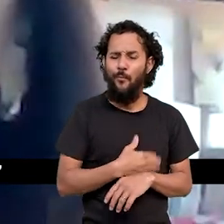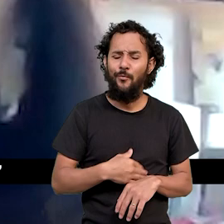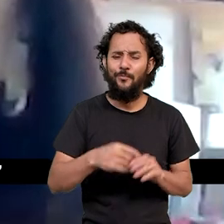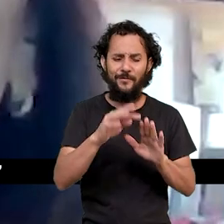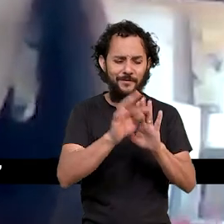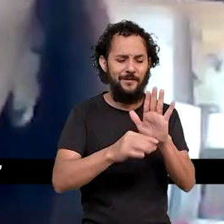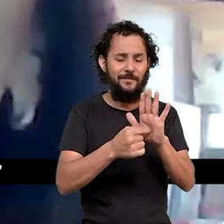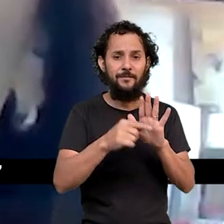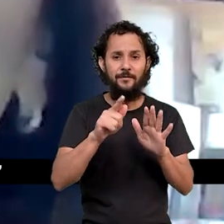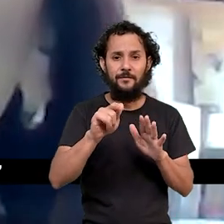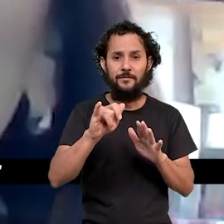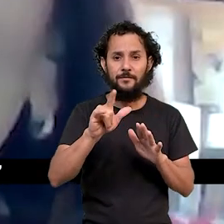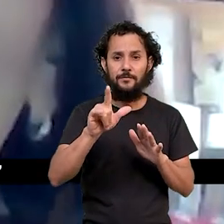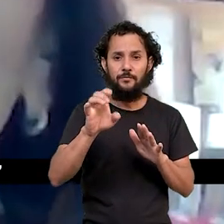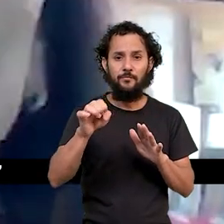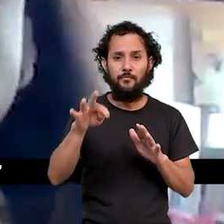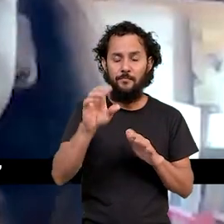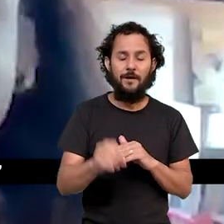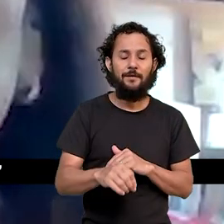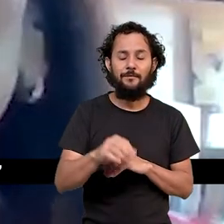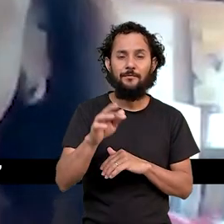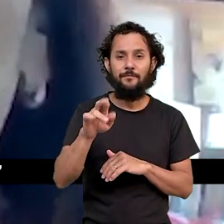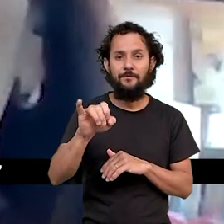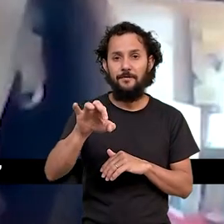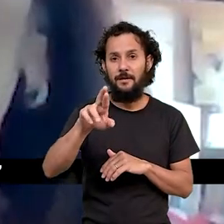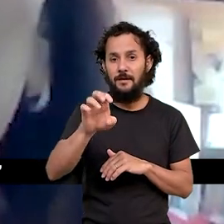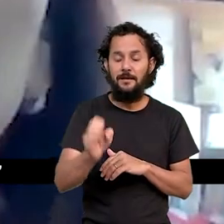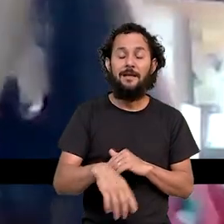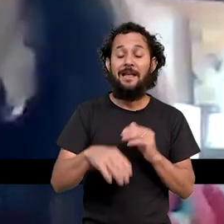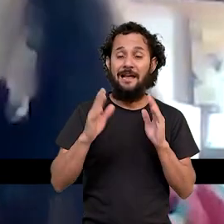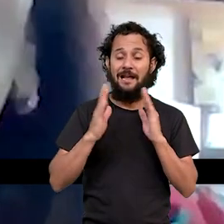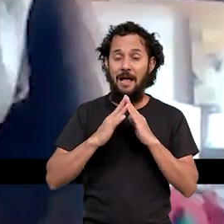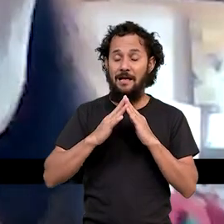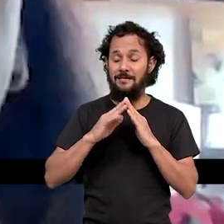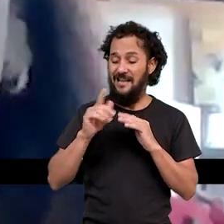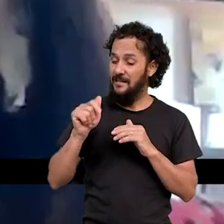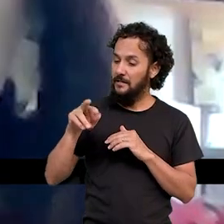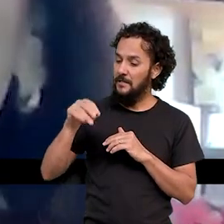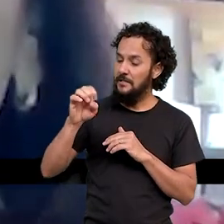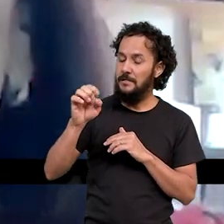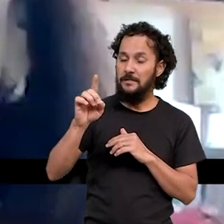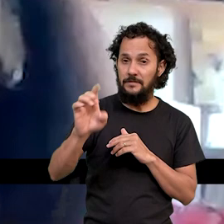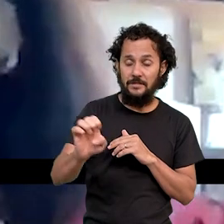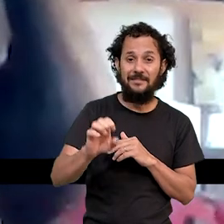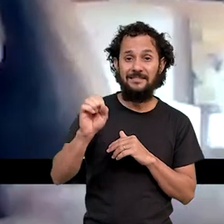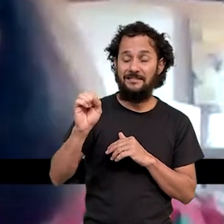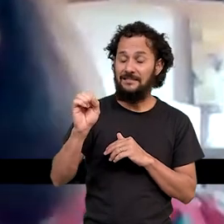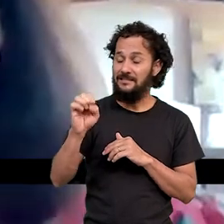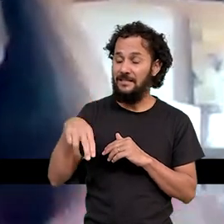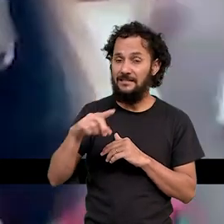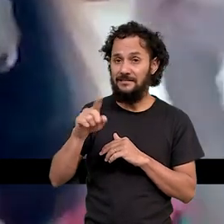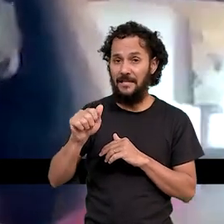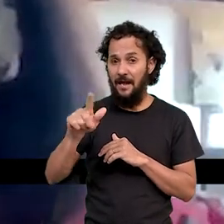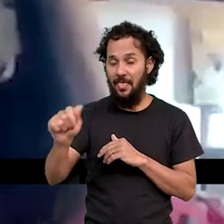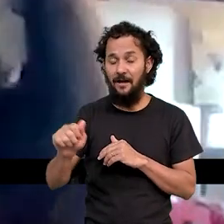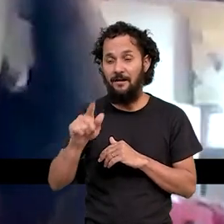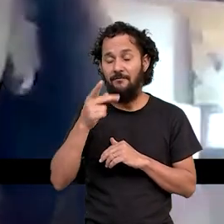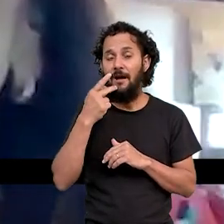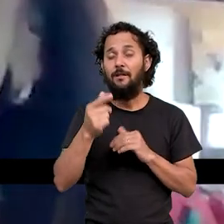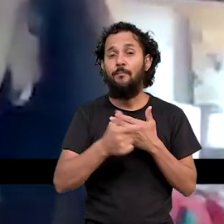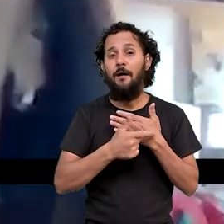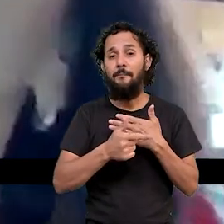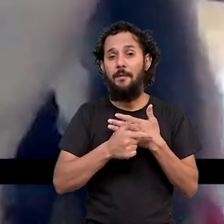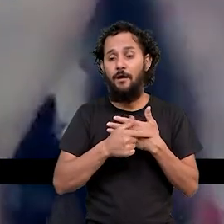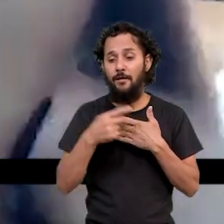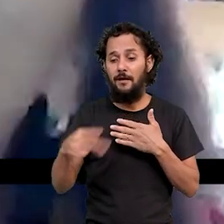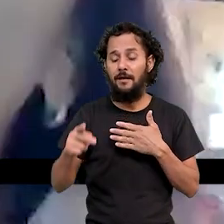do texto do Gilberto Freire, Casa Grande Senzala, que ele vai nos retratar exatamente o papel